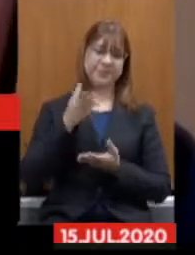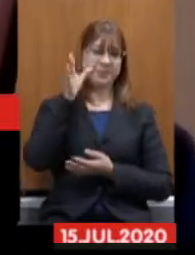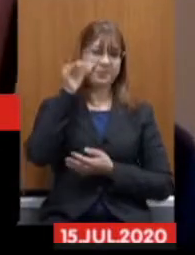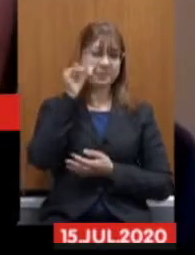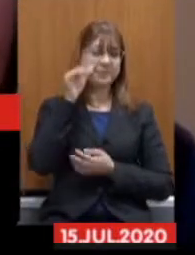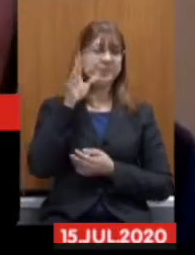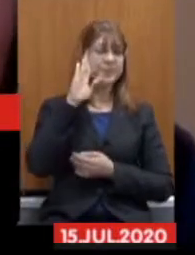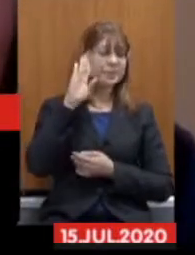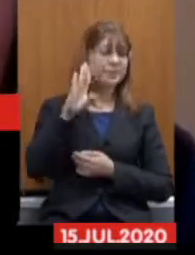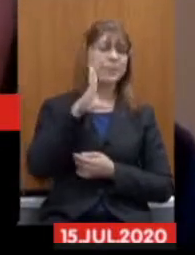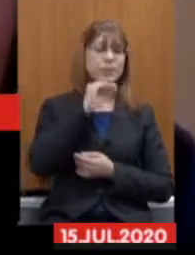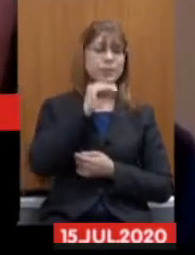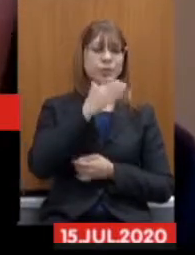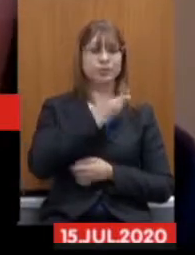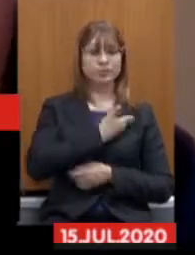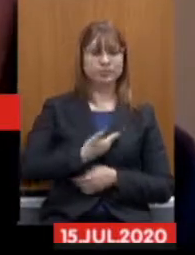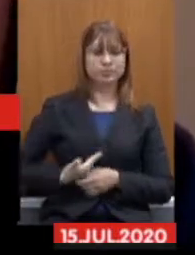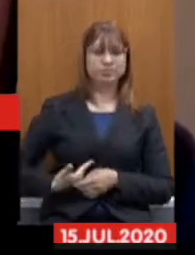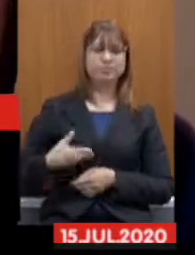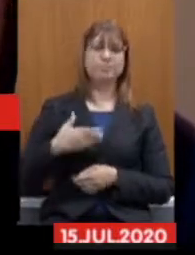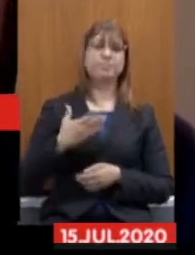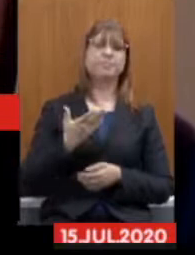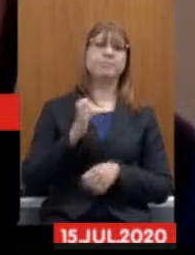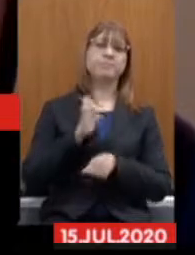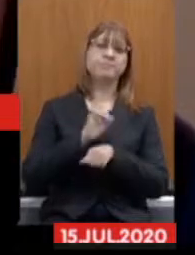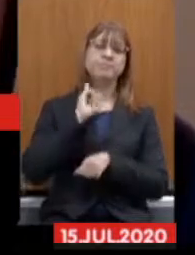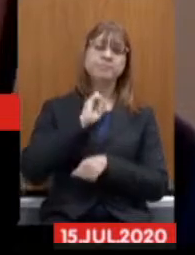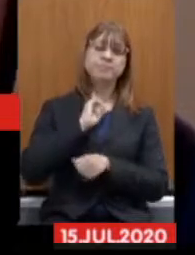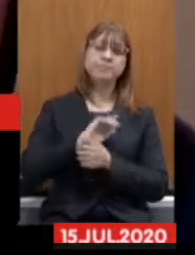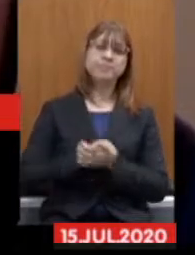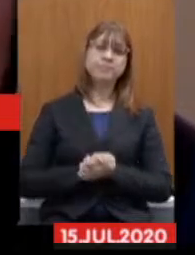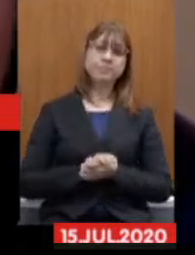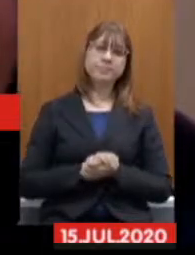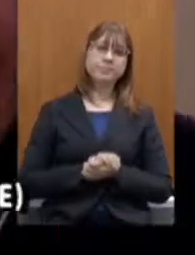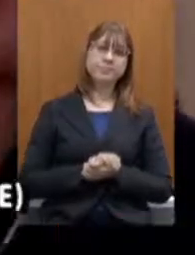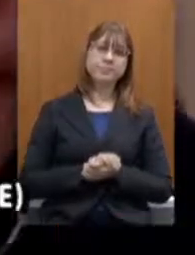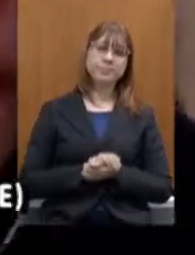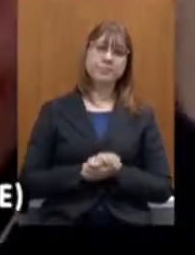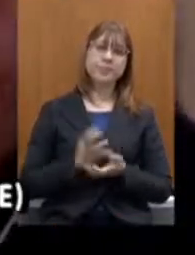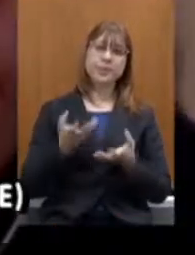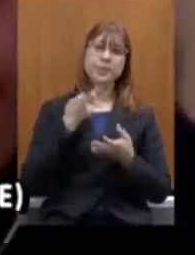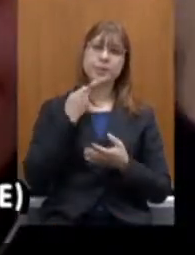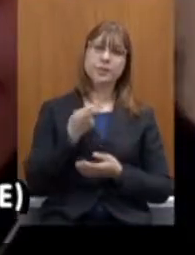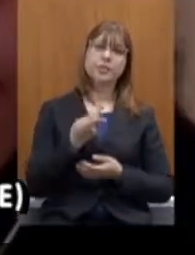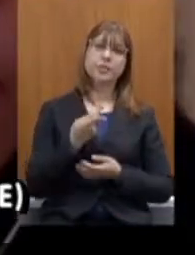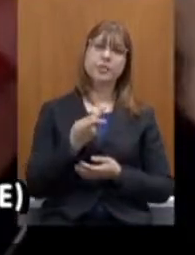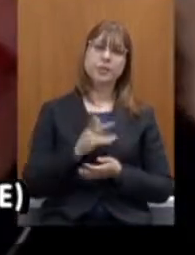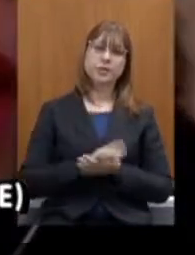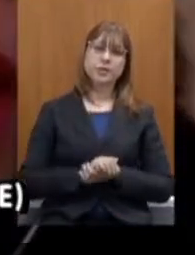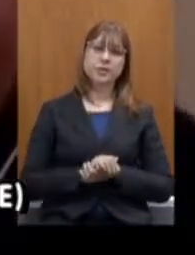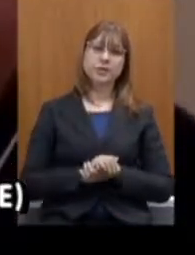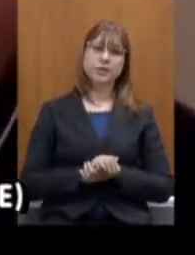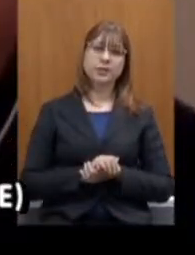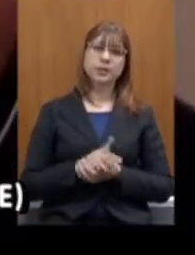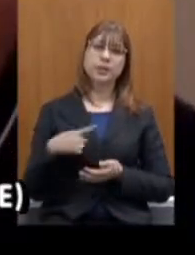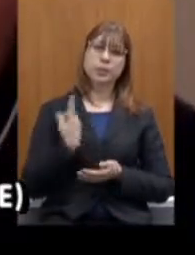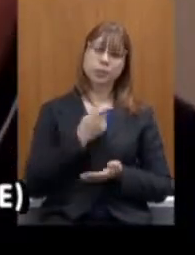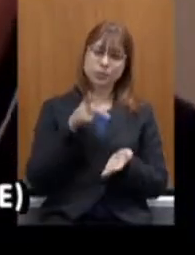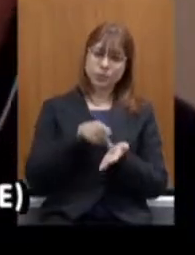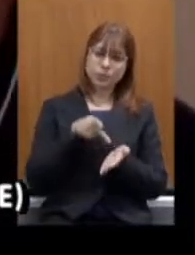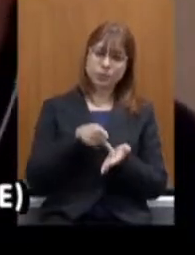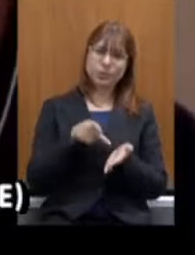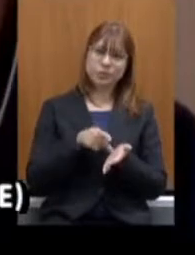os servidores públicos do estado de minas gerais eu quero dizer aqui e nossa vamos de fato